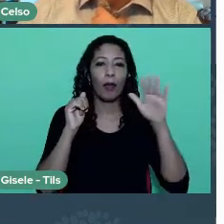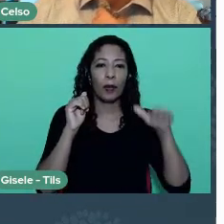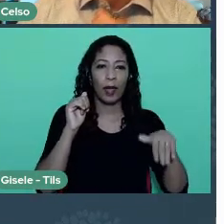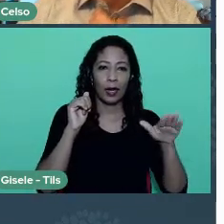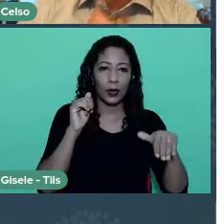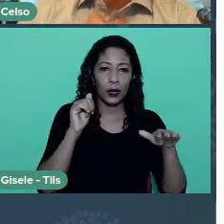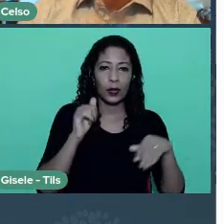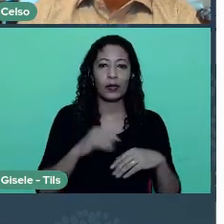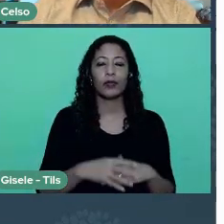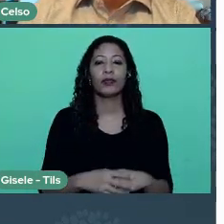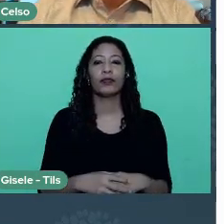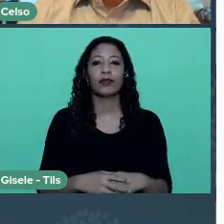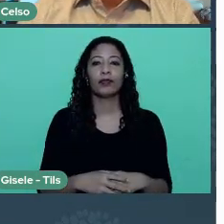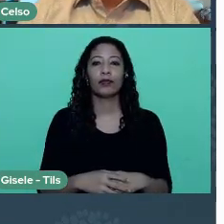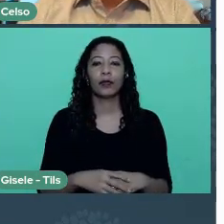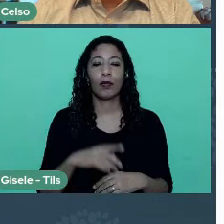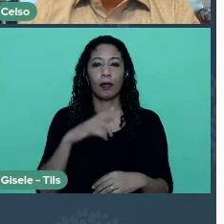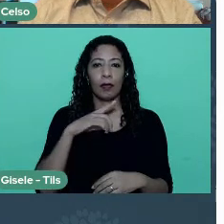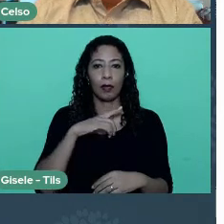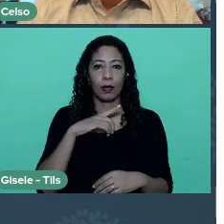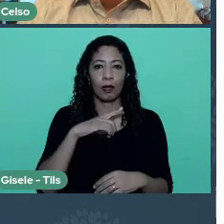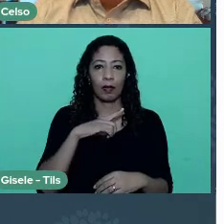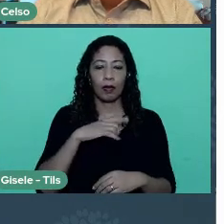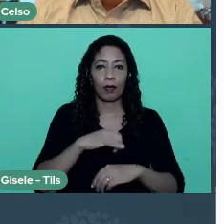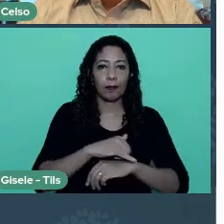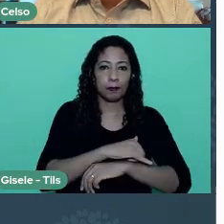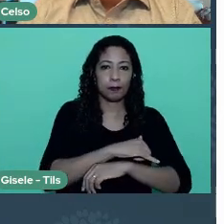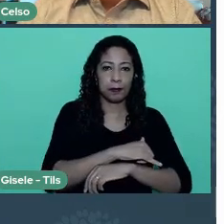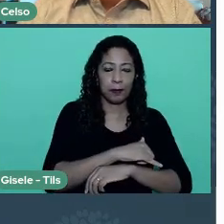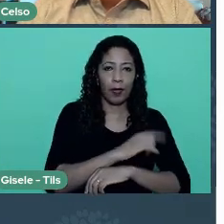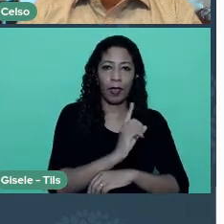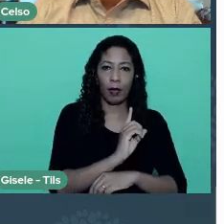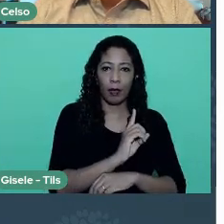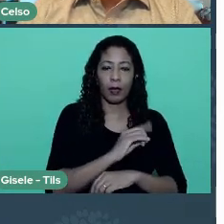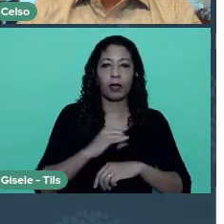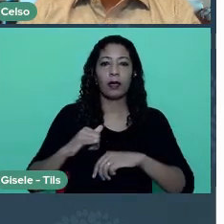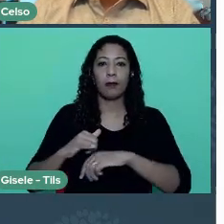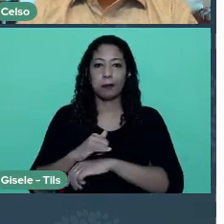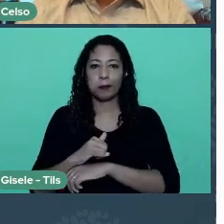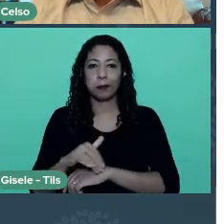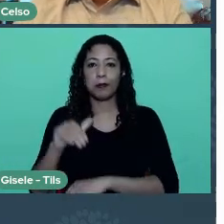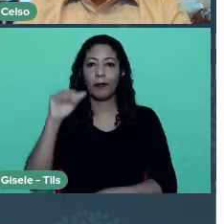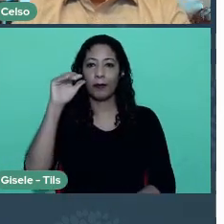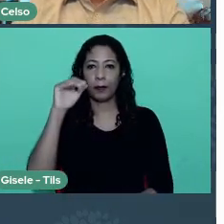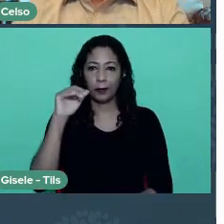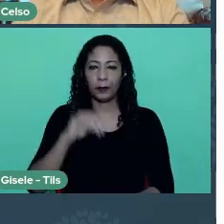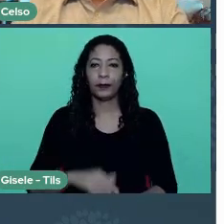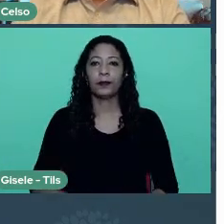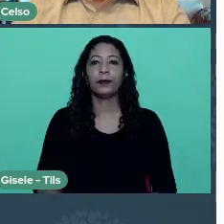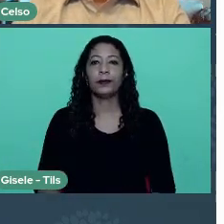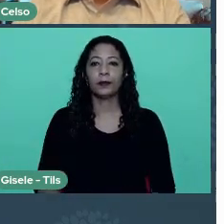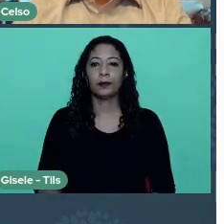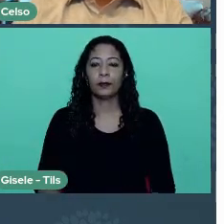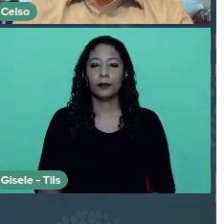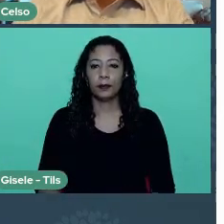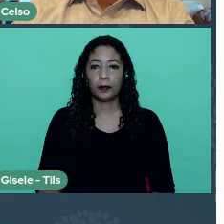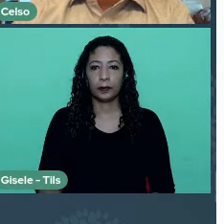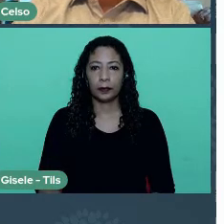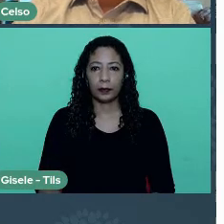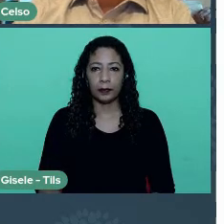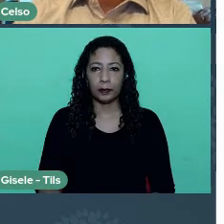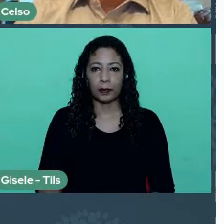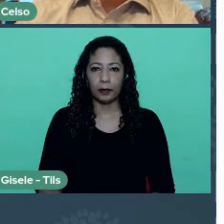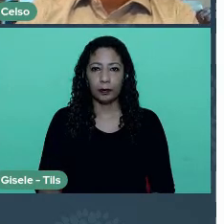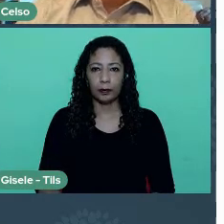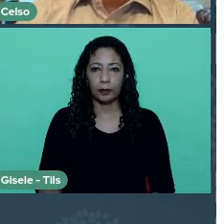nós temos as pessoas que são asma não obesas, as pessoas que têm asma obesas e assim sucessivamente, né?